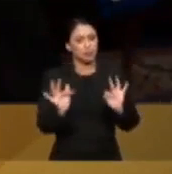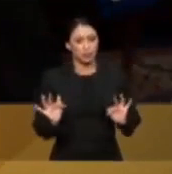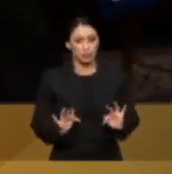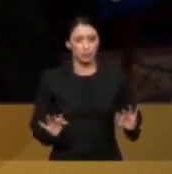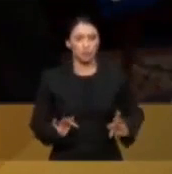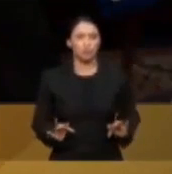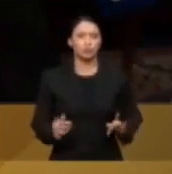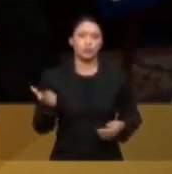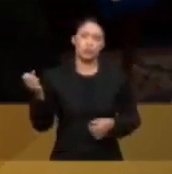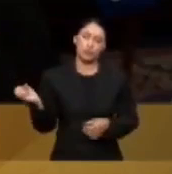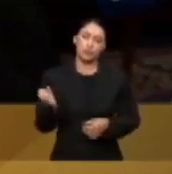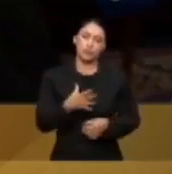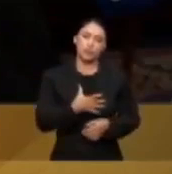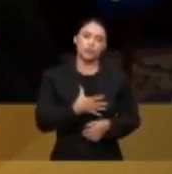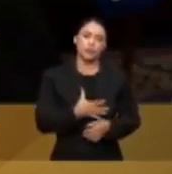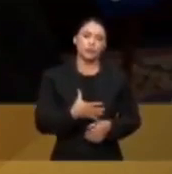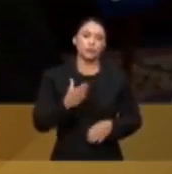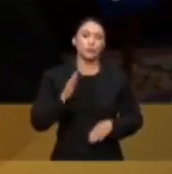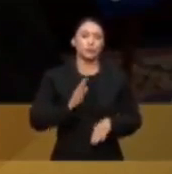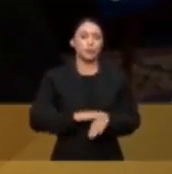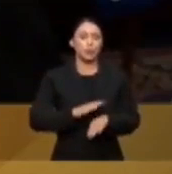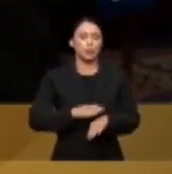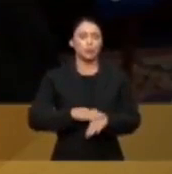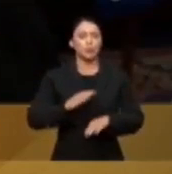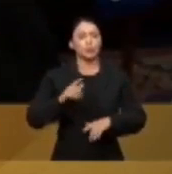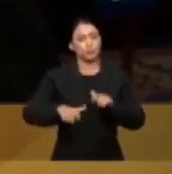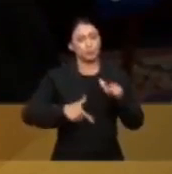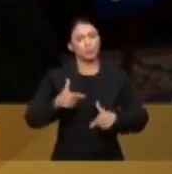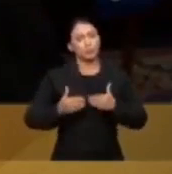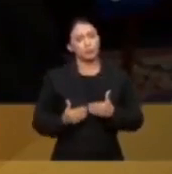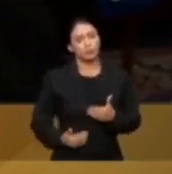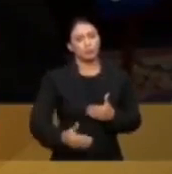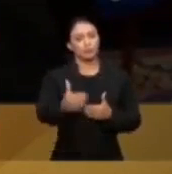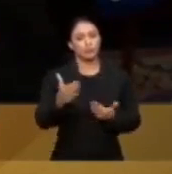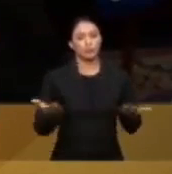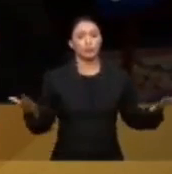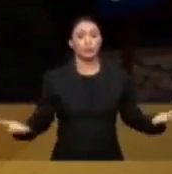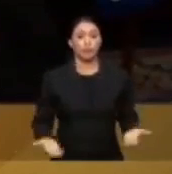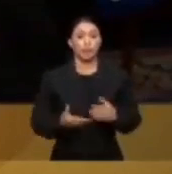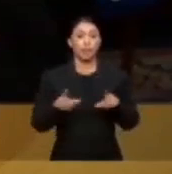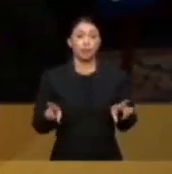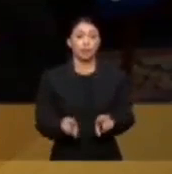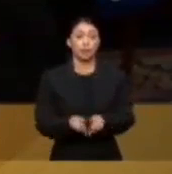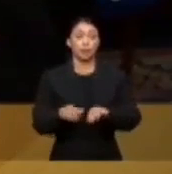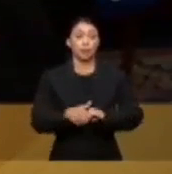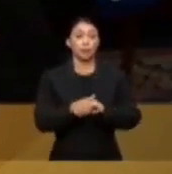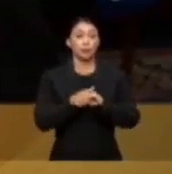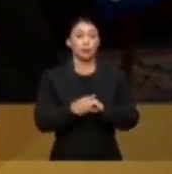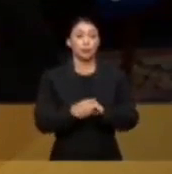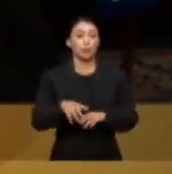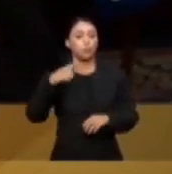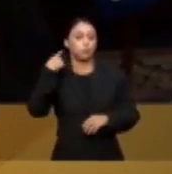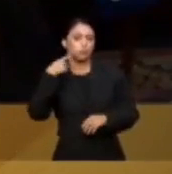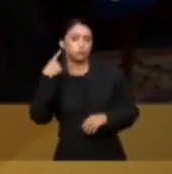felicidades nessa nova etapa da carreira que se inicia. Cumprimento também os ilustres